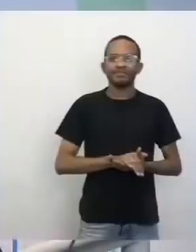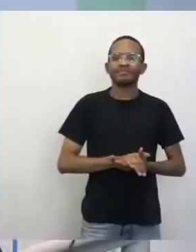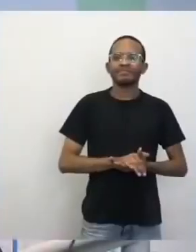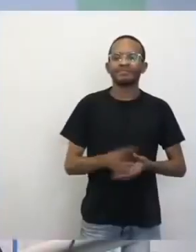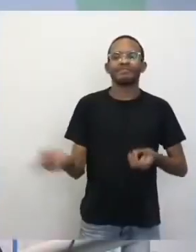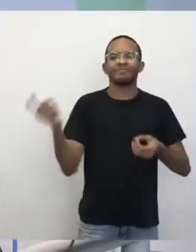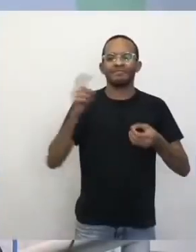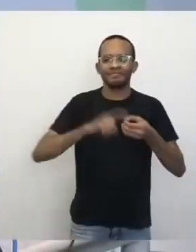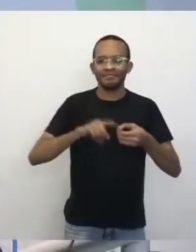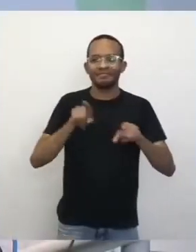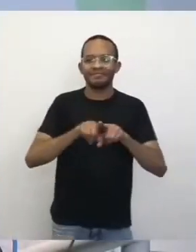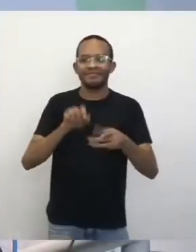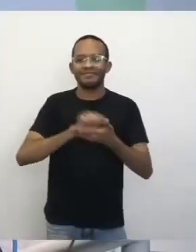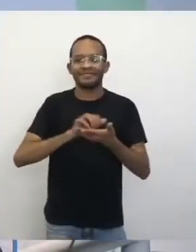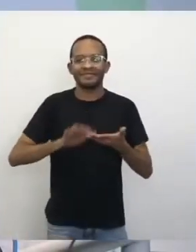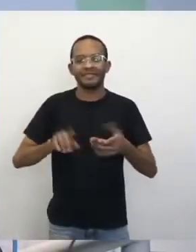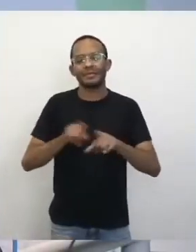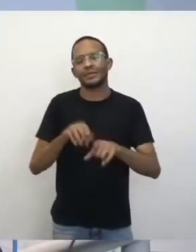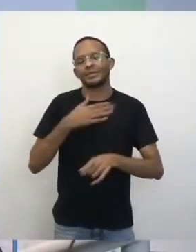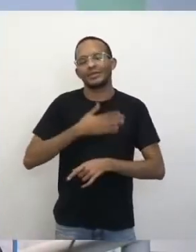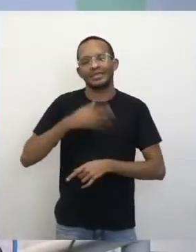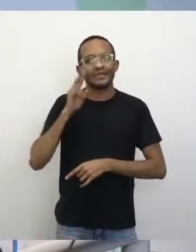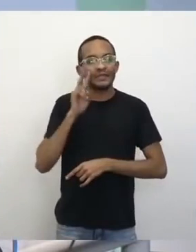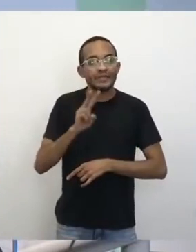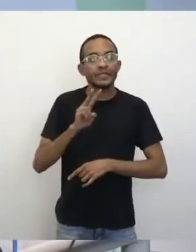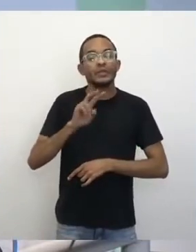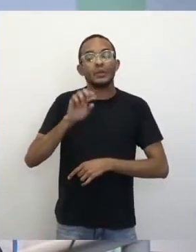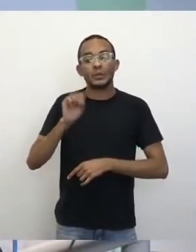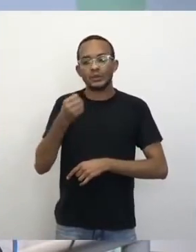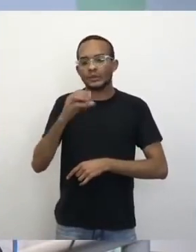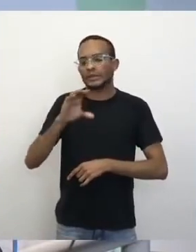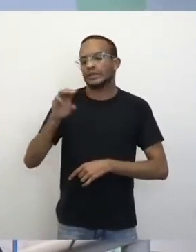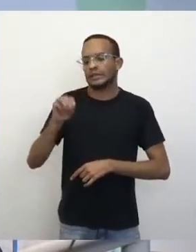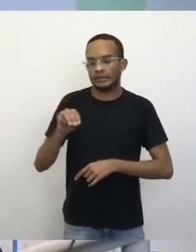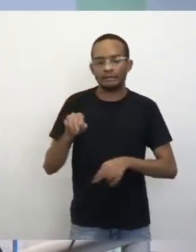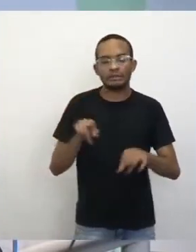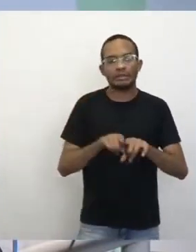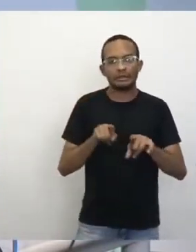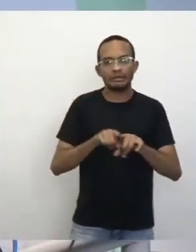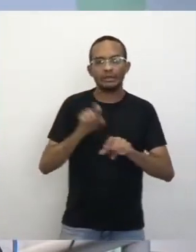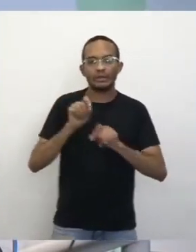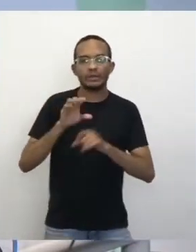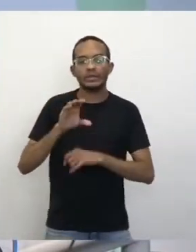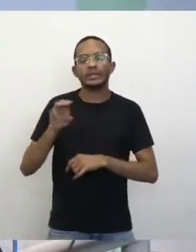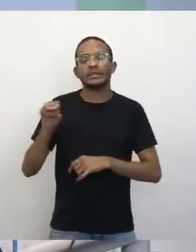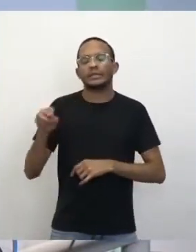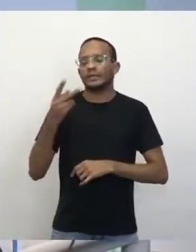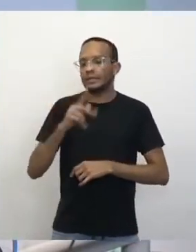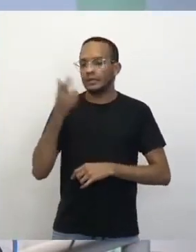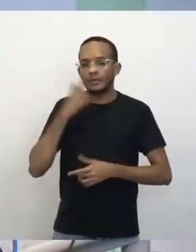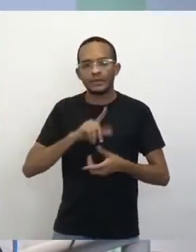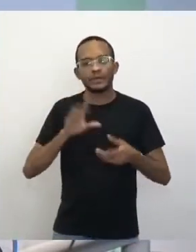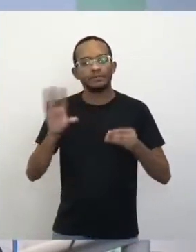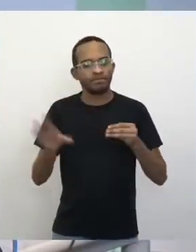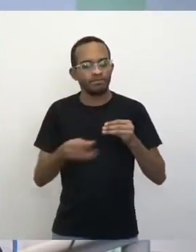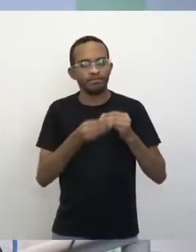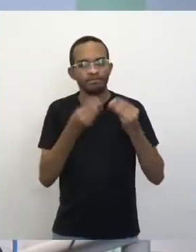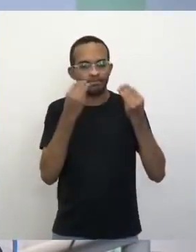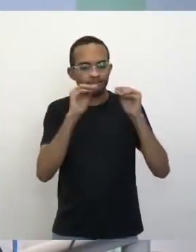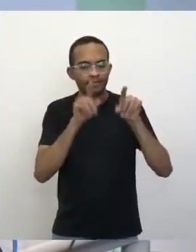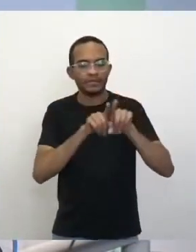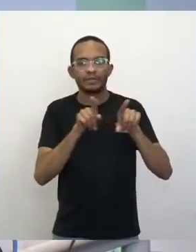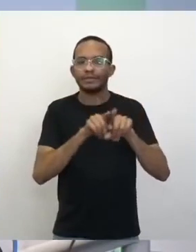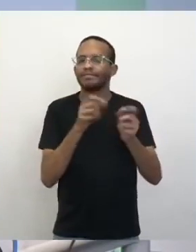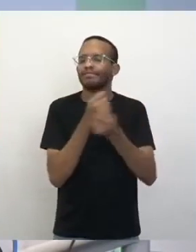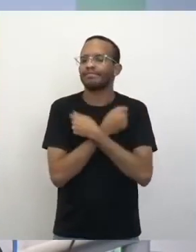Voltamos da atividade. Olha, professora Inês, gostei de ver 8 centímetros. Até a unidade de medida eles colocaram. Então, vamos mandar